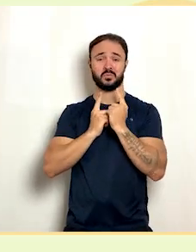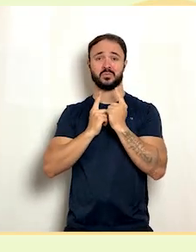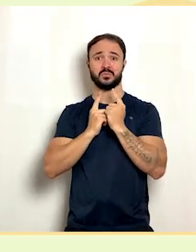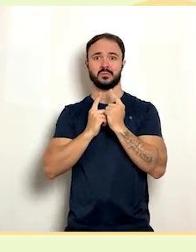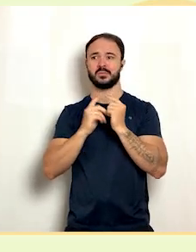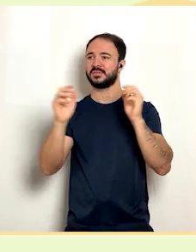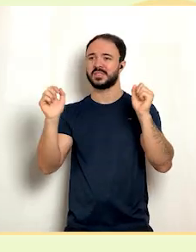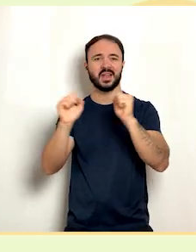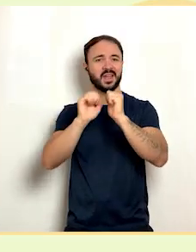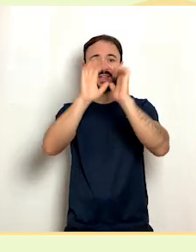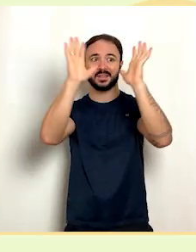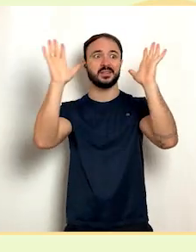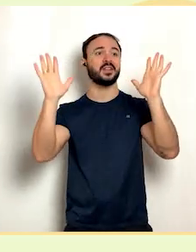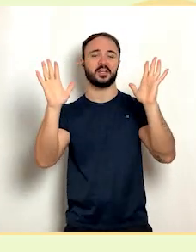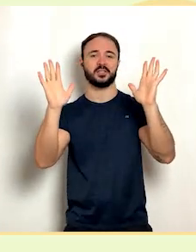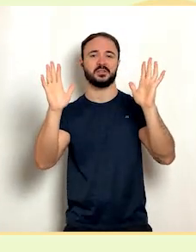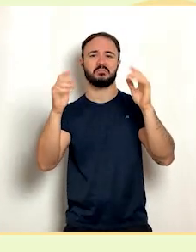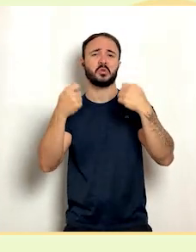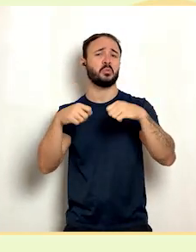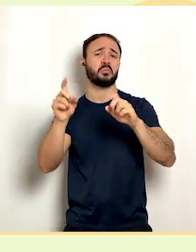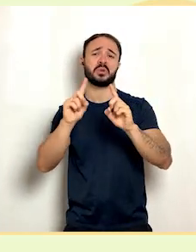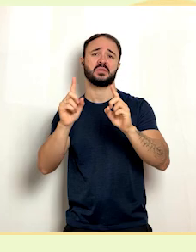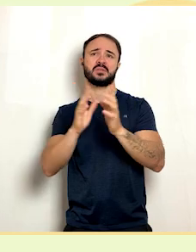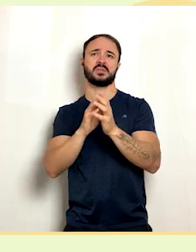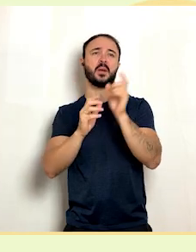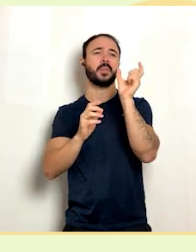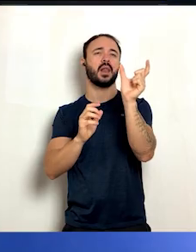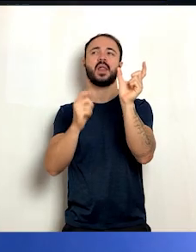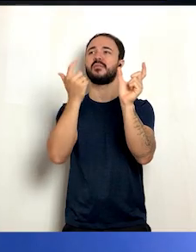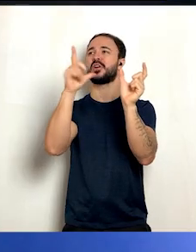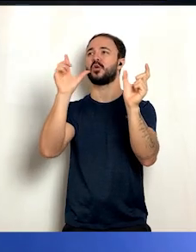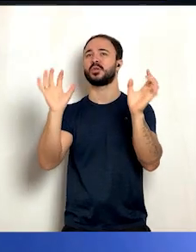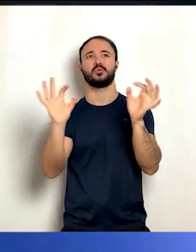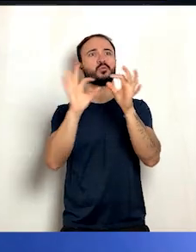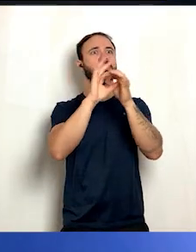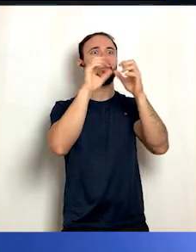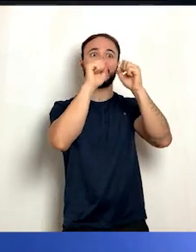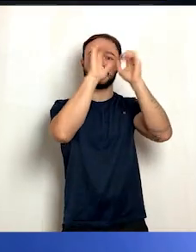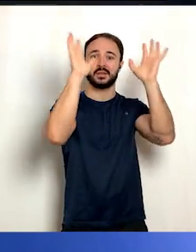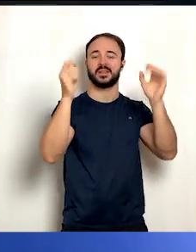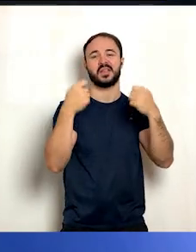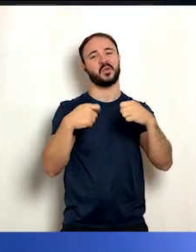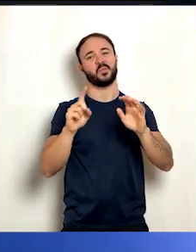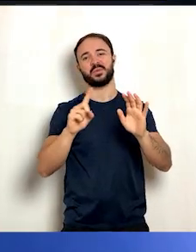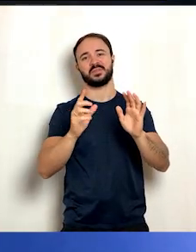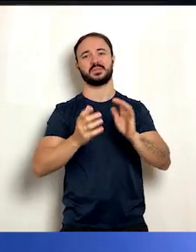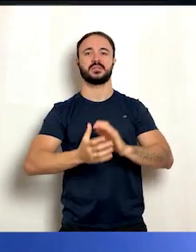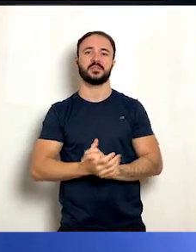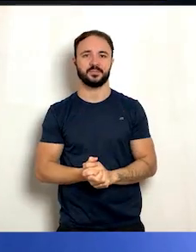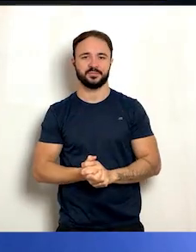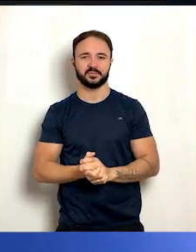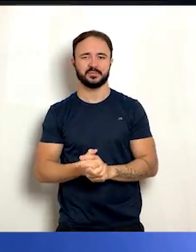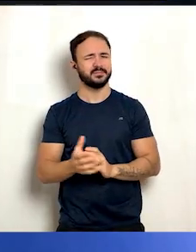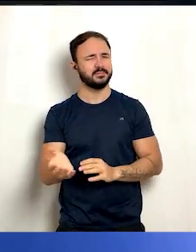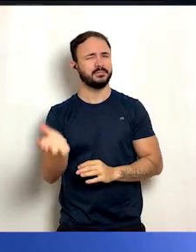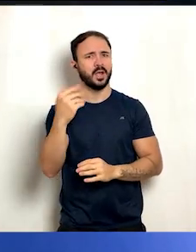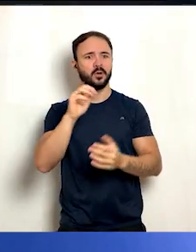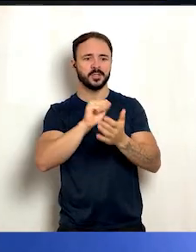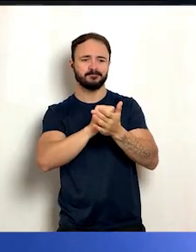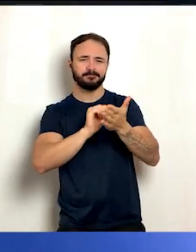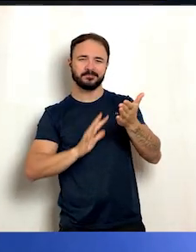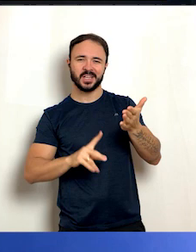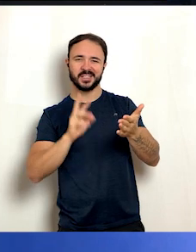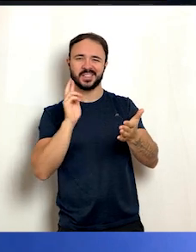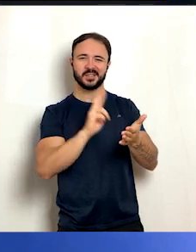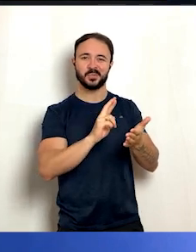completo, portanto, ele é intransitivo, pois não precisa de complemento. Agora vamos exercitar o que aprendemos